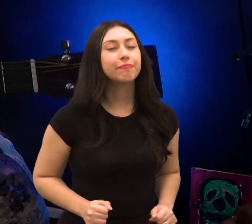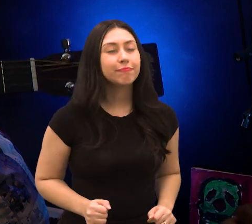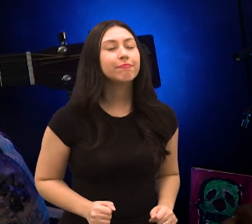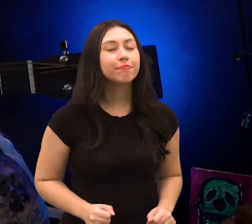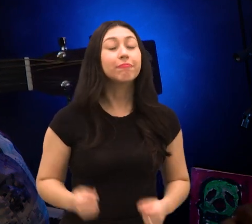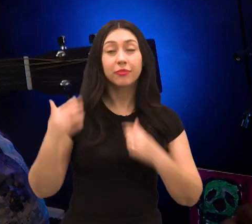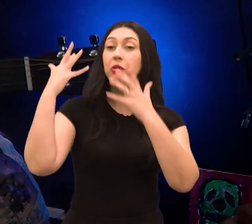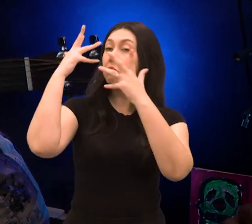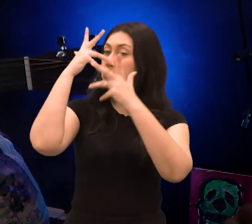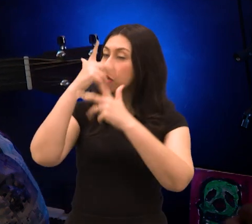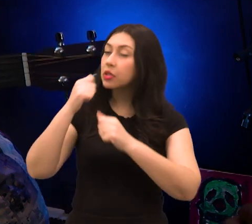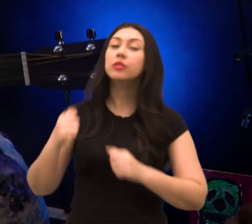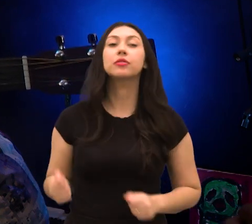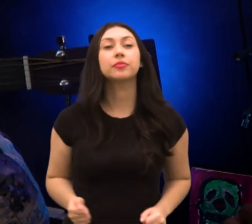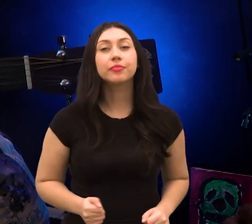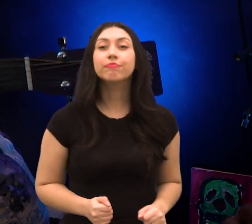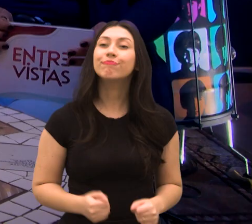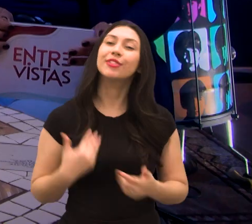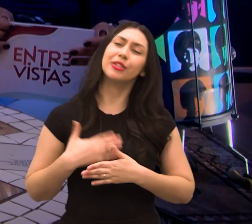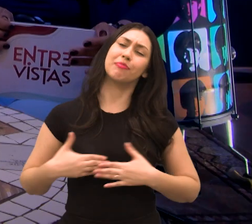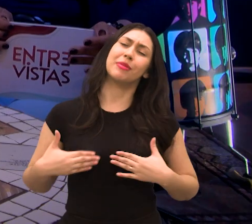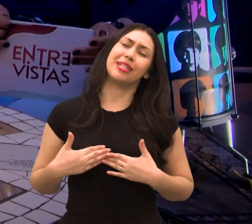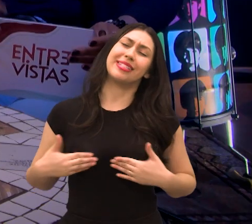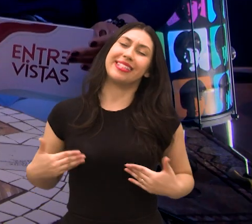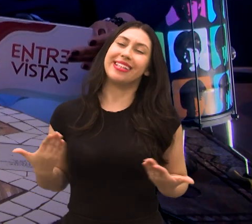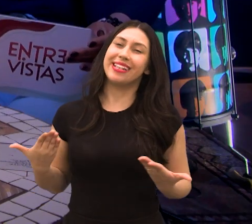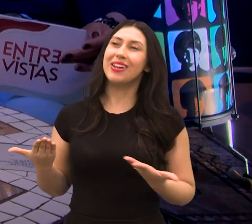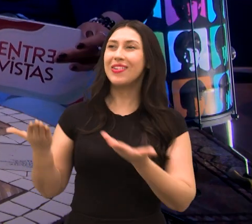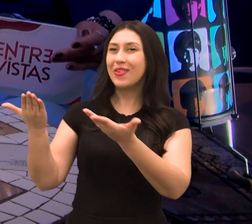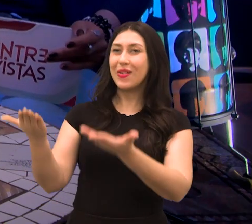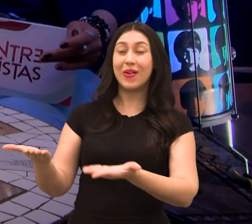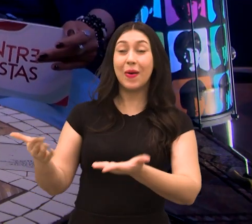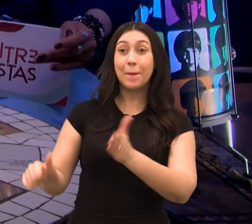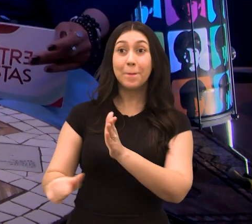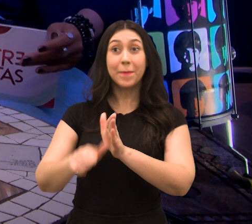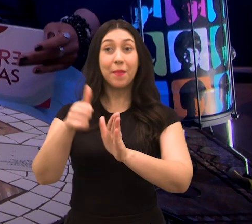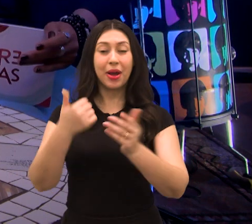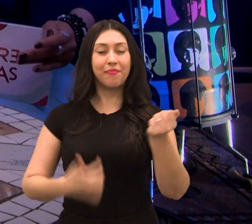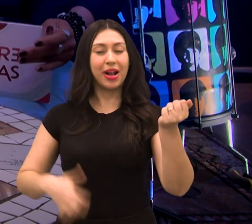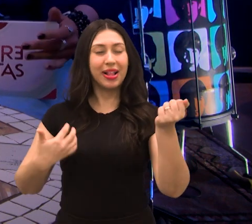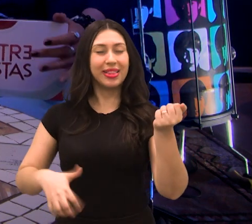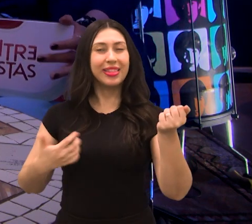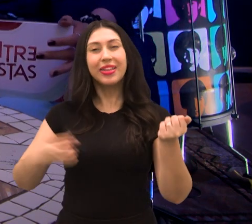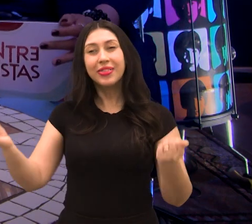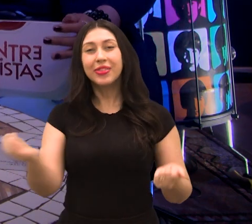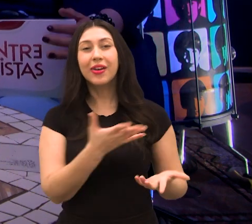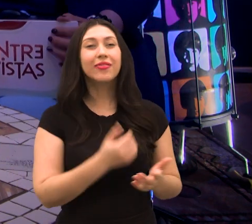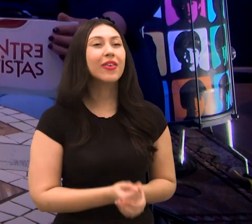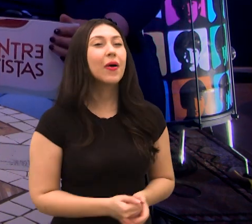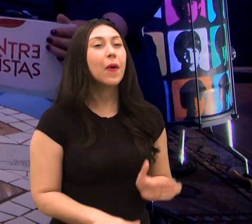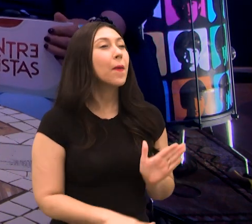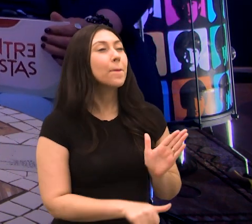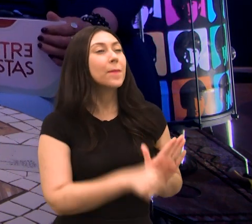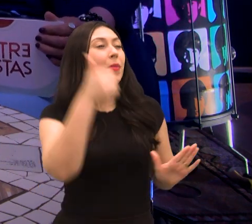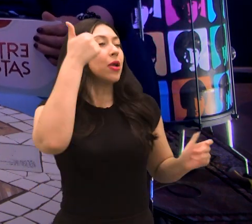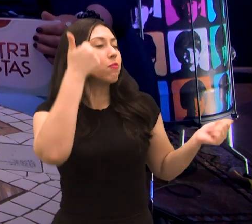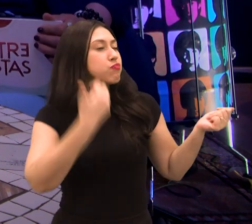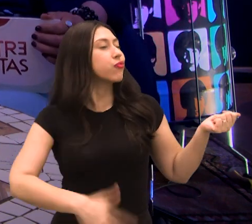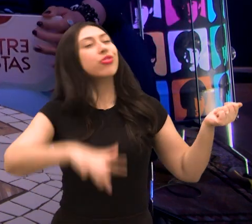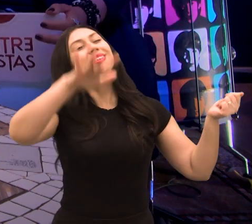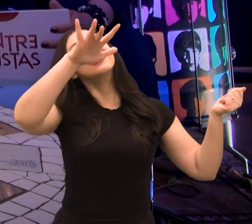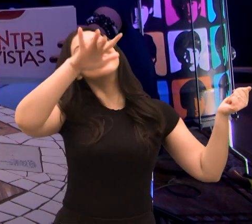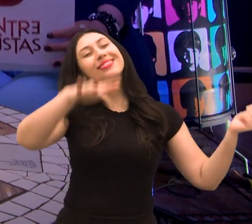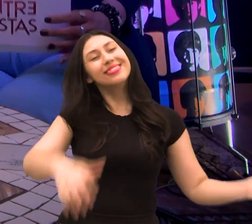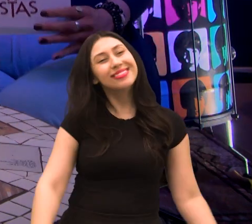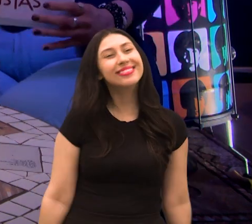Que legal, belíssimo, muito belíssimo, bacana. muito bom. Que prazer, né? Que honra estar aqui, exclusivo, a primeira vez tocando aqui pra gente, fresquinho, cheirando.